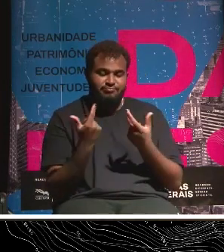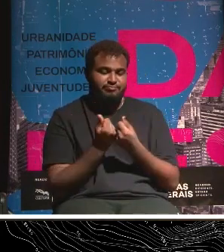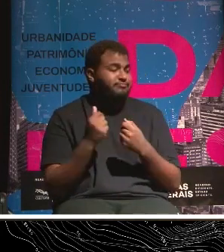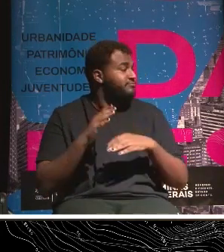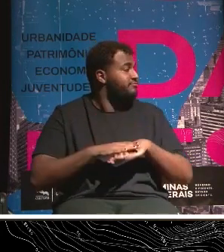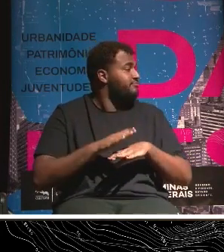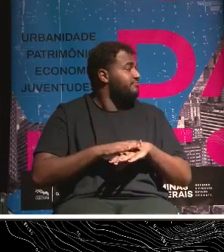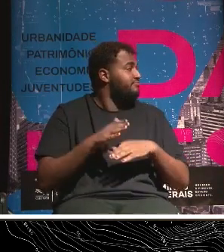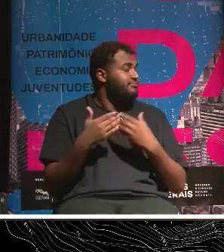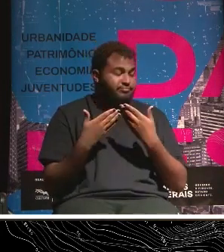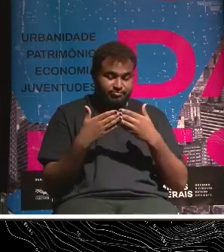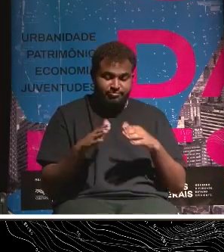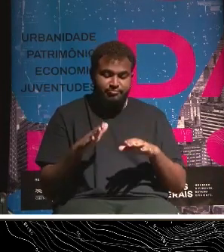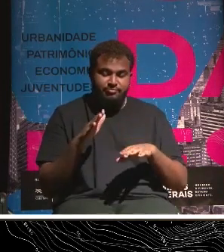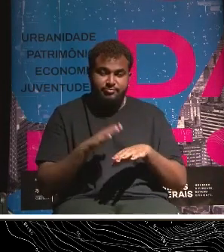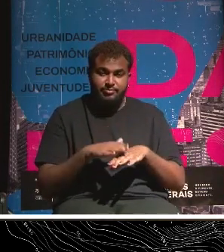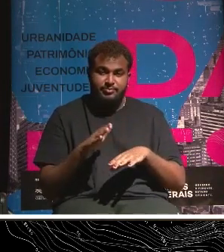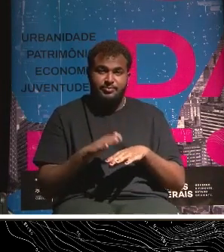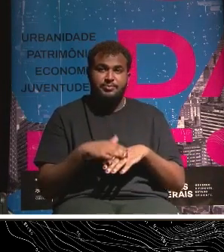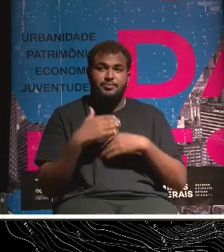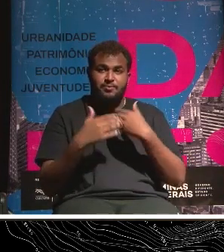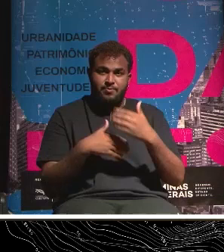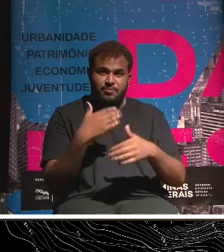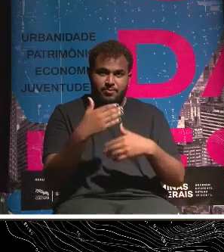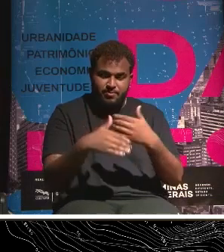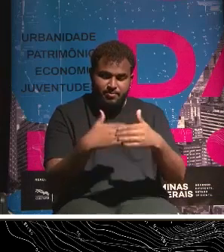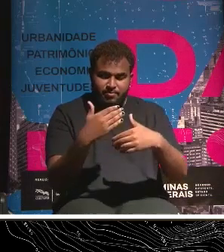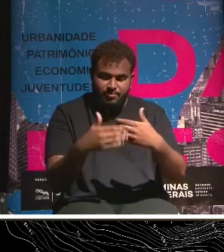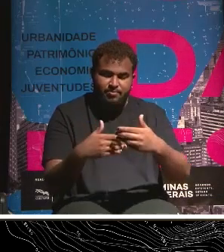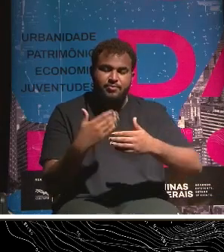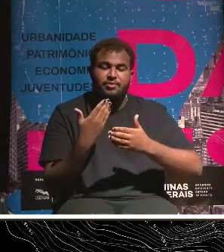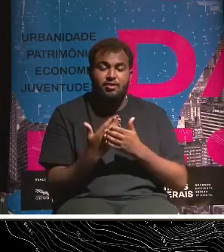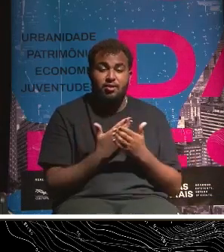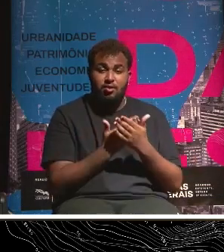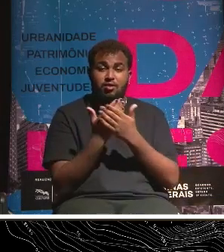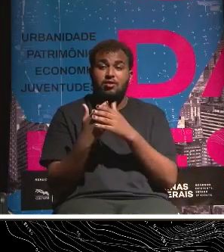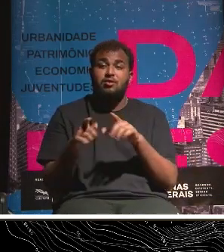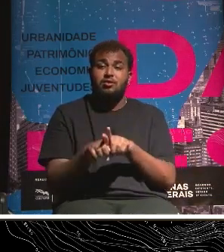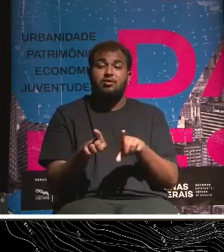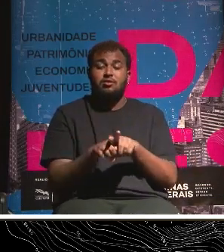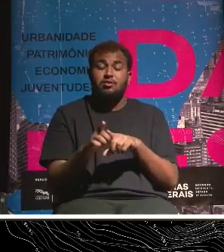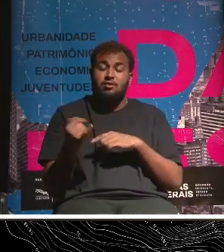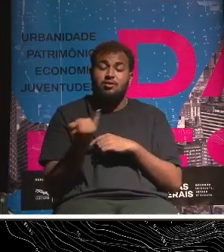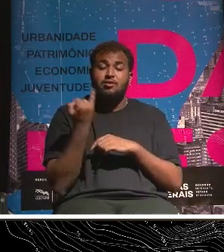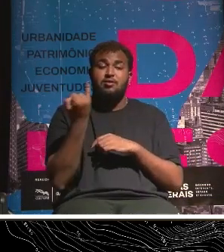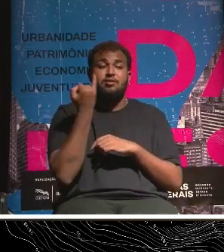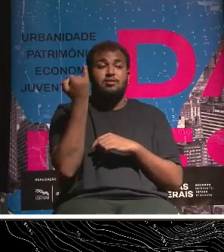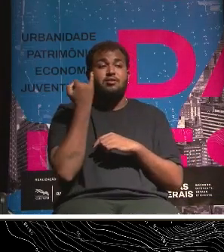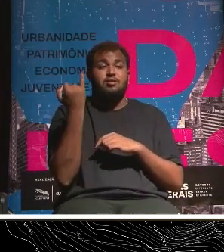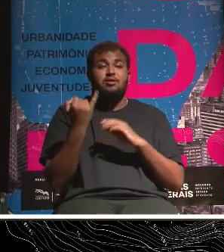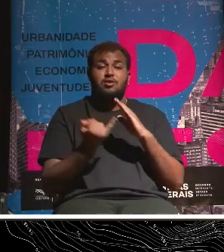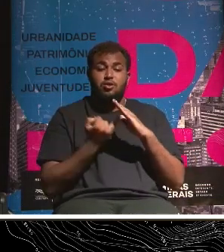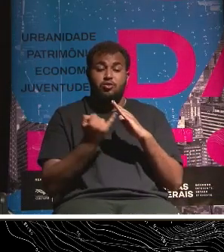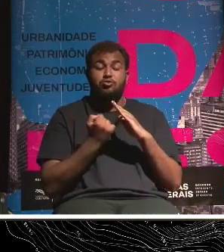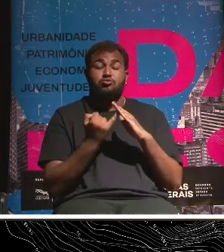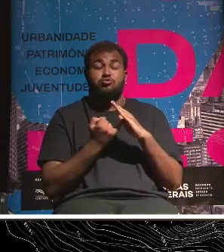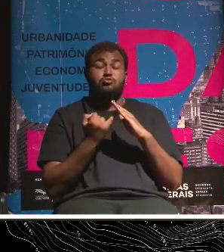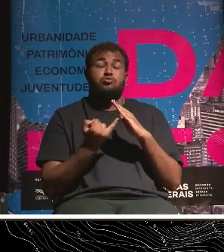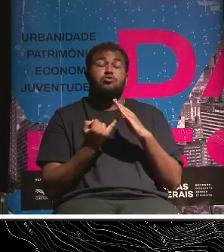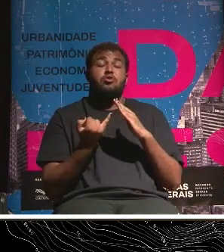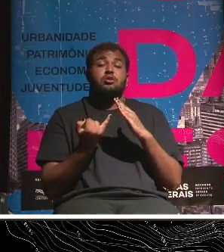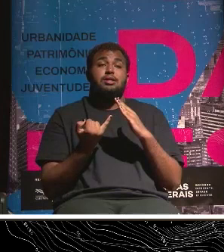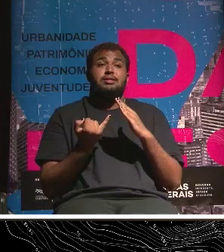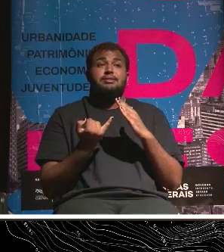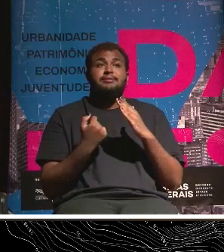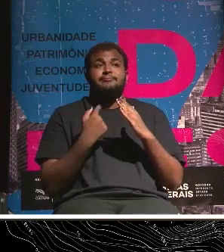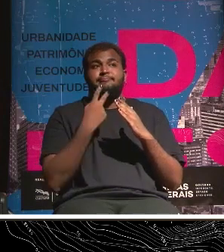essa abertura, eu acho que faz parte de um processo educativo, né? E, ao mesmo tempo, é muito importante o papel das instituições educativas, e